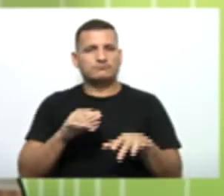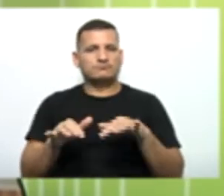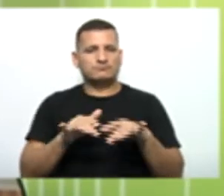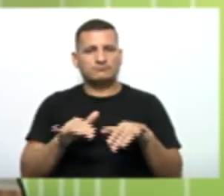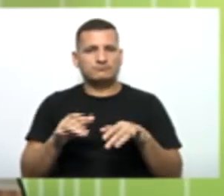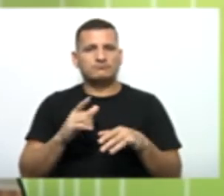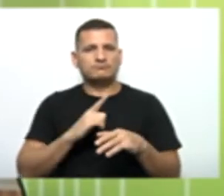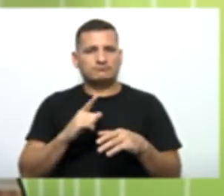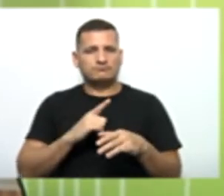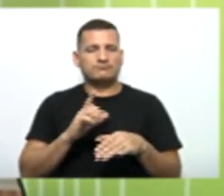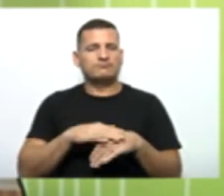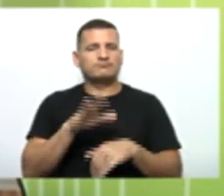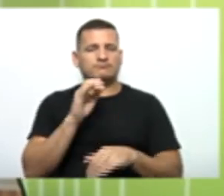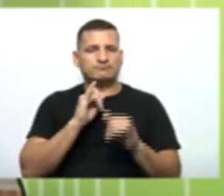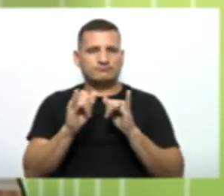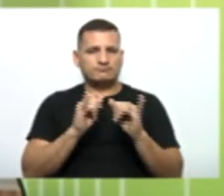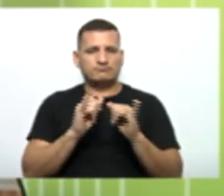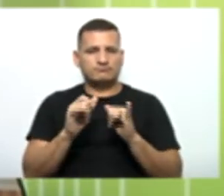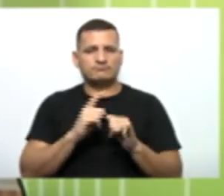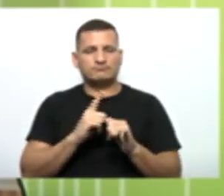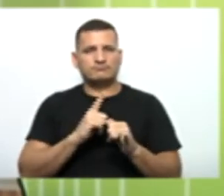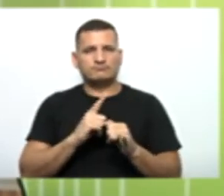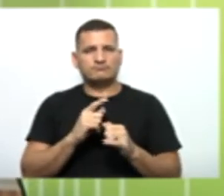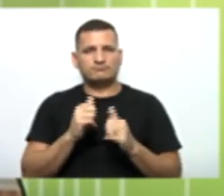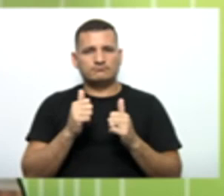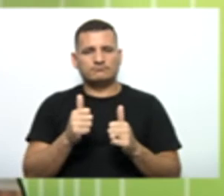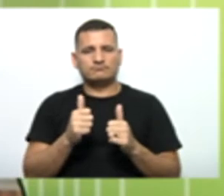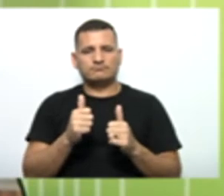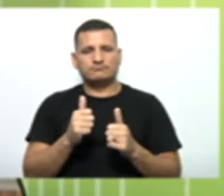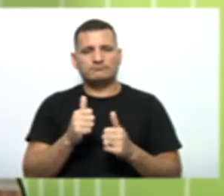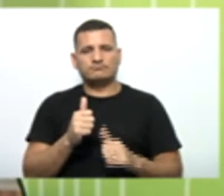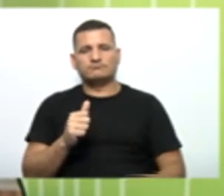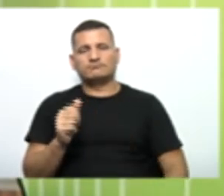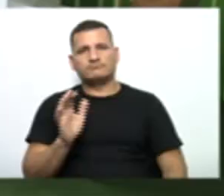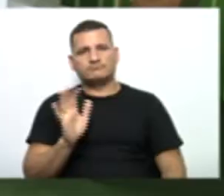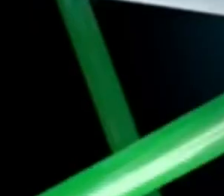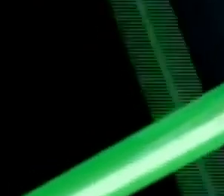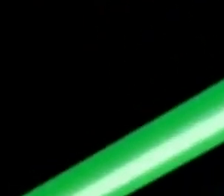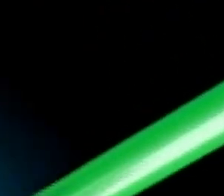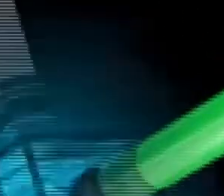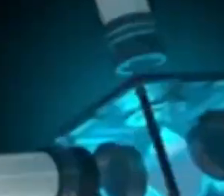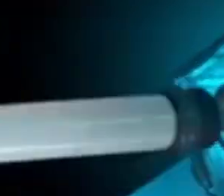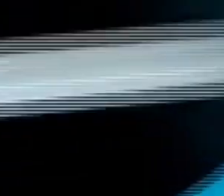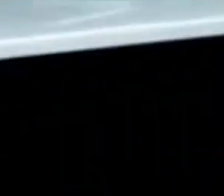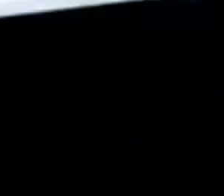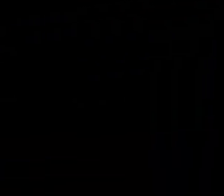vai ter muita informação que a gente estudou aqui também, ok? Então, até mais, pessoal.